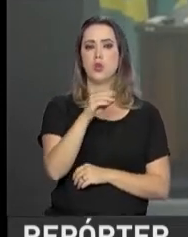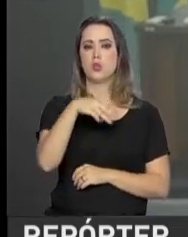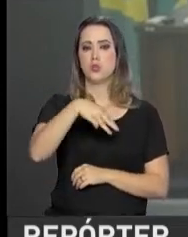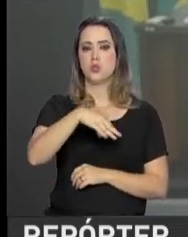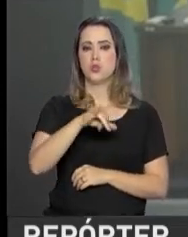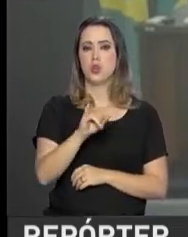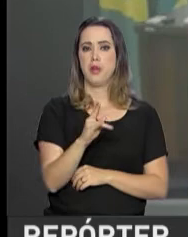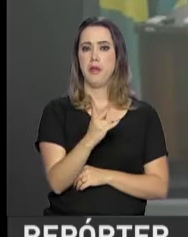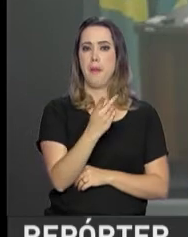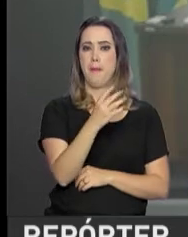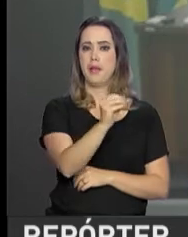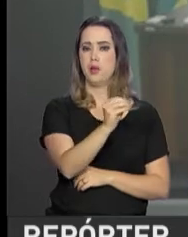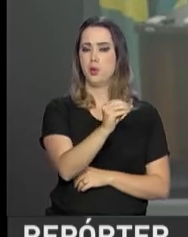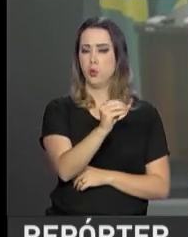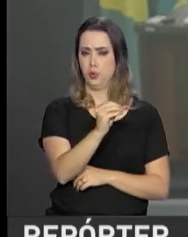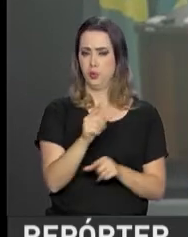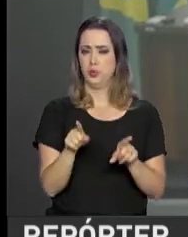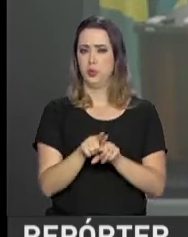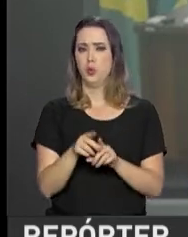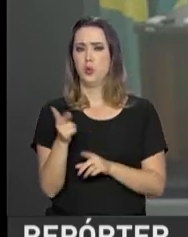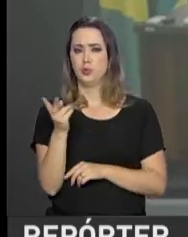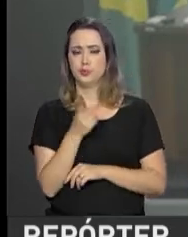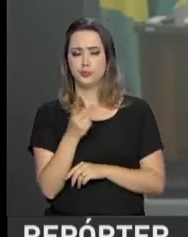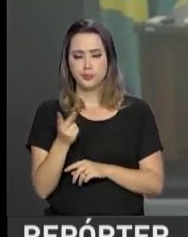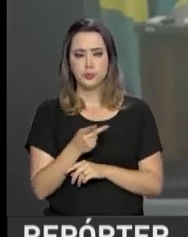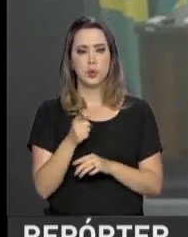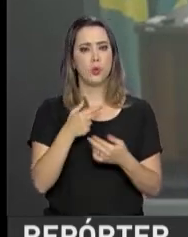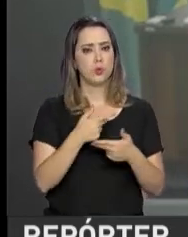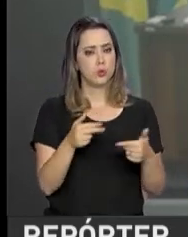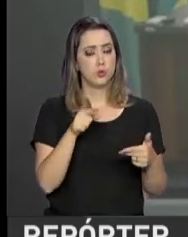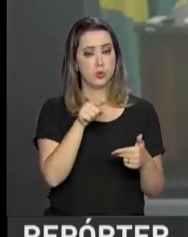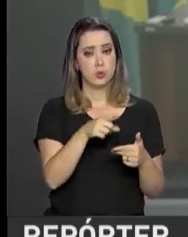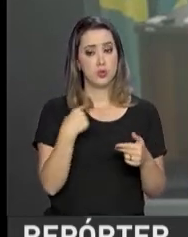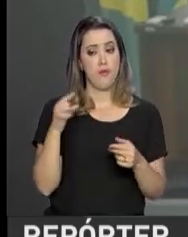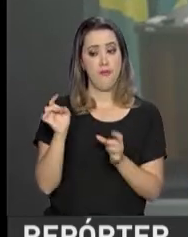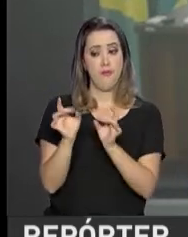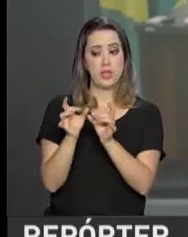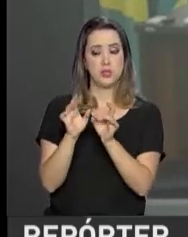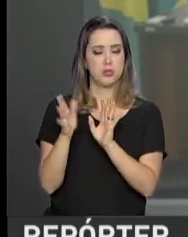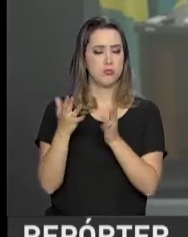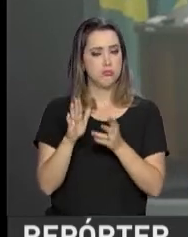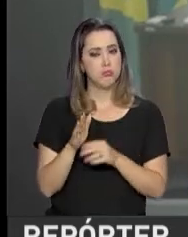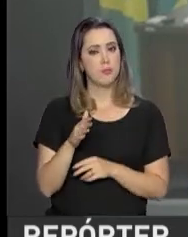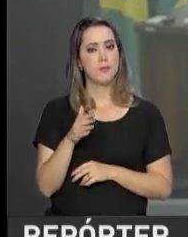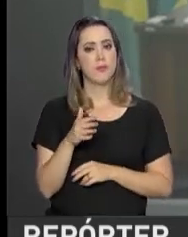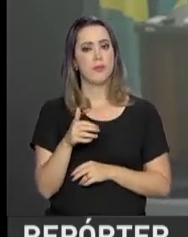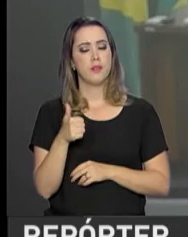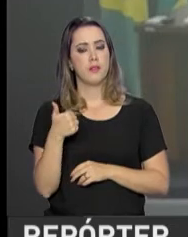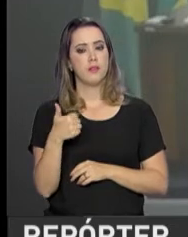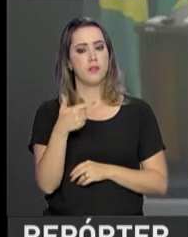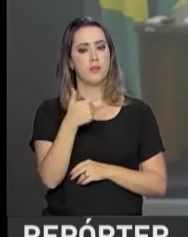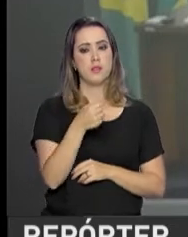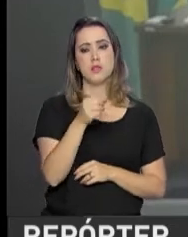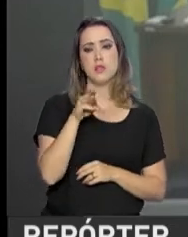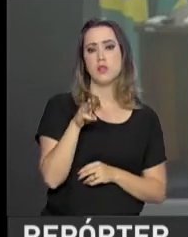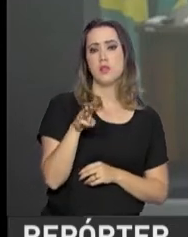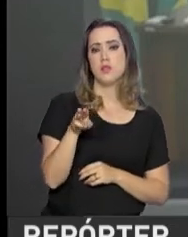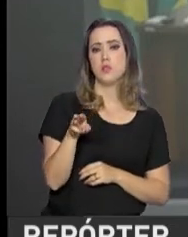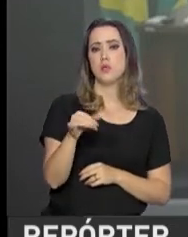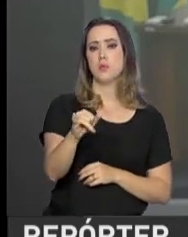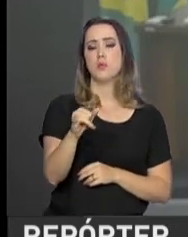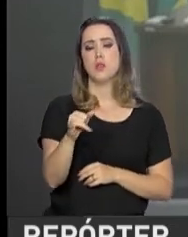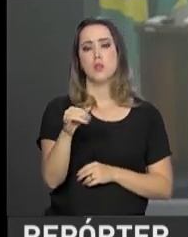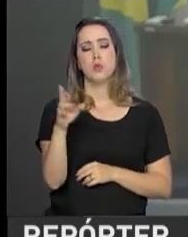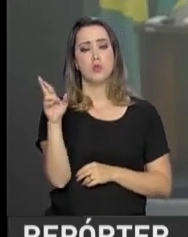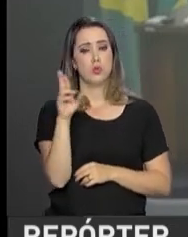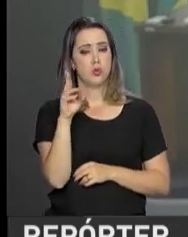que é praticamente a soja bruta ainda, né, nós estamos exportando entre mais ou menos 120 milhões de toneladas.